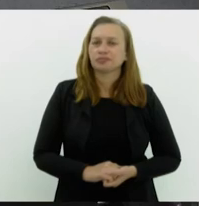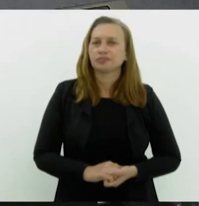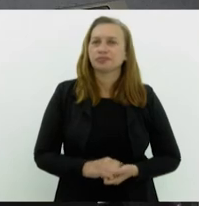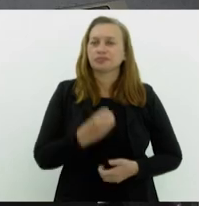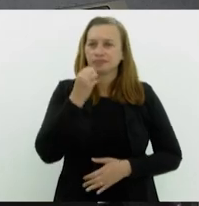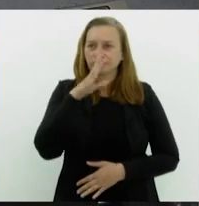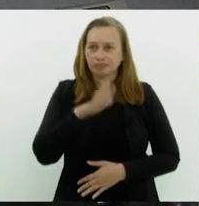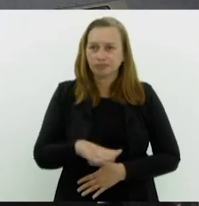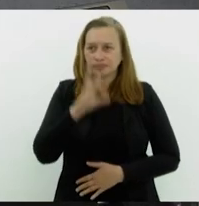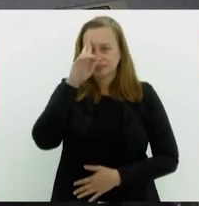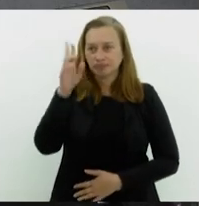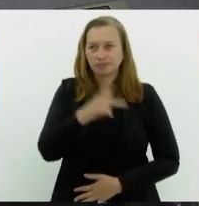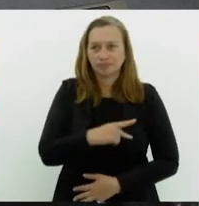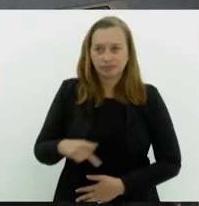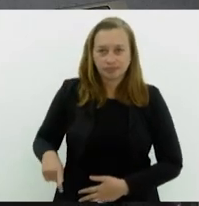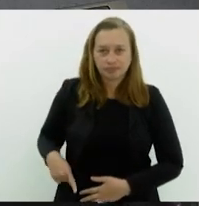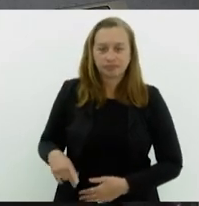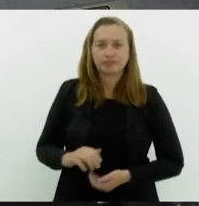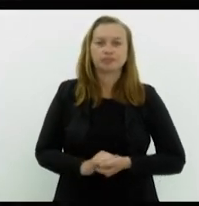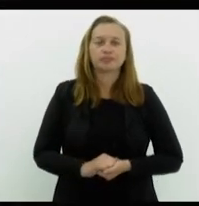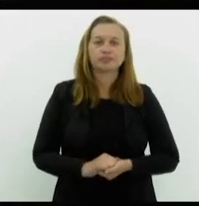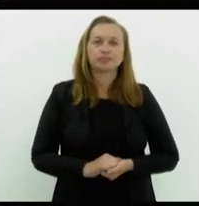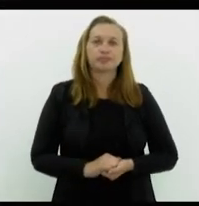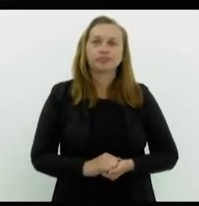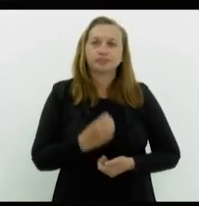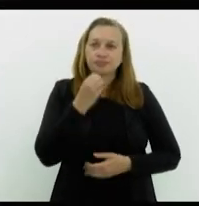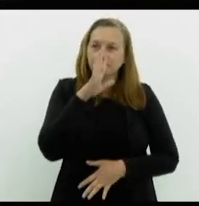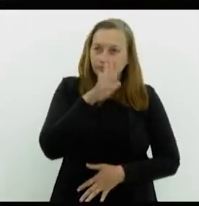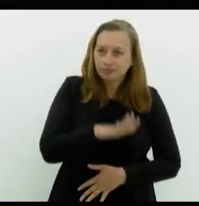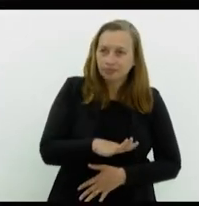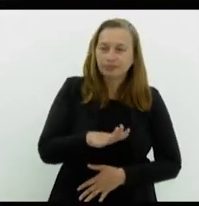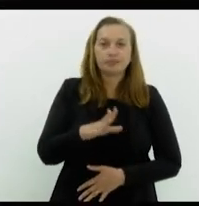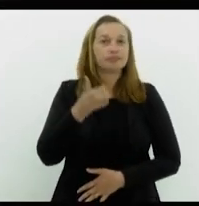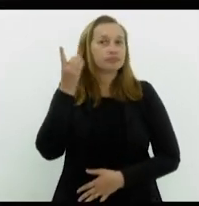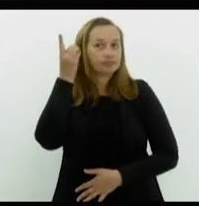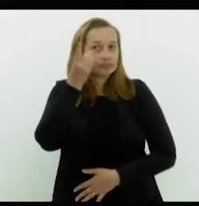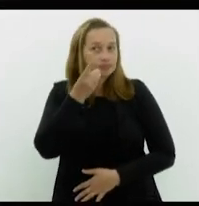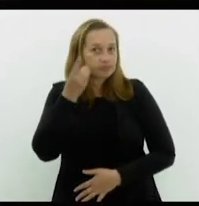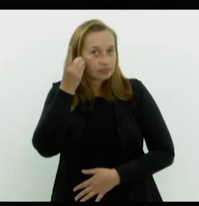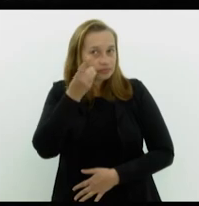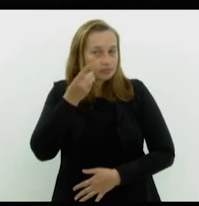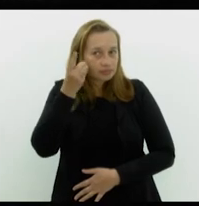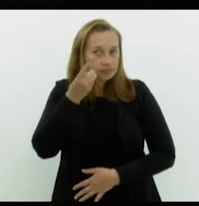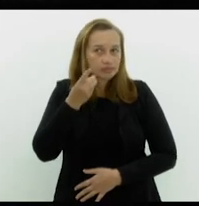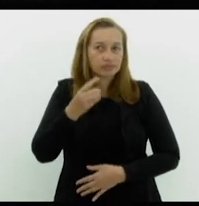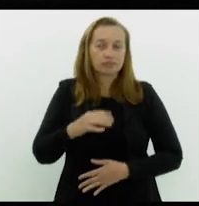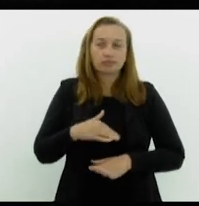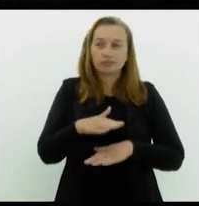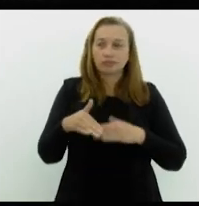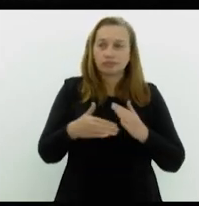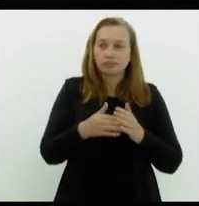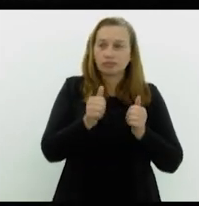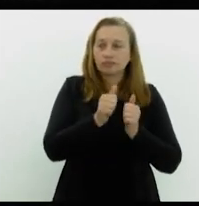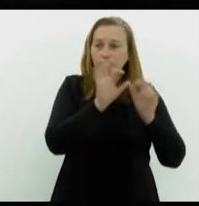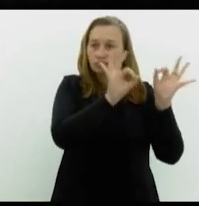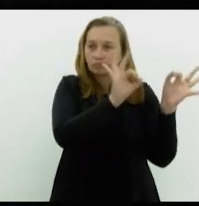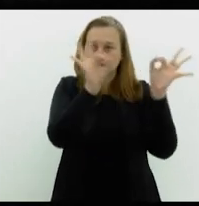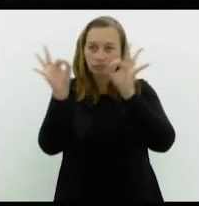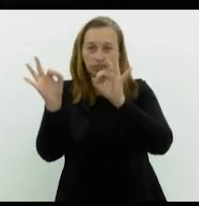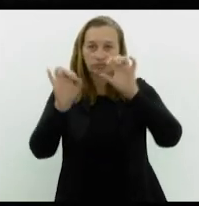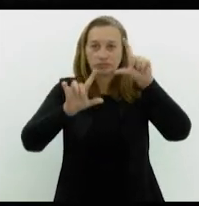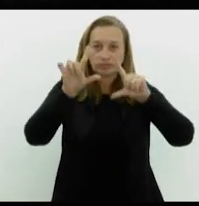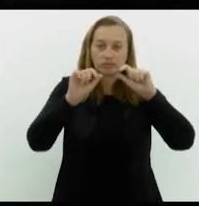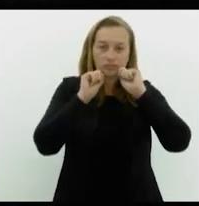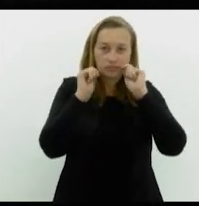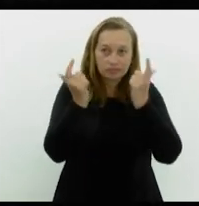Boa tarde, senhor presidente. Boa tarde, nobres parlamentares. Boa tarde a todos que nos assistem pela